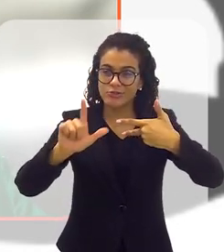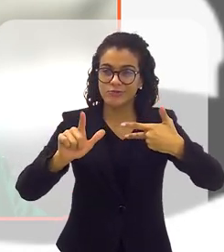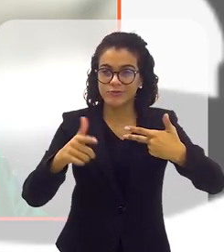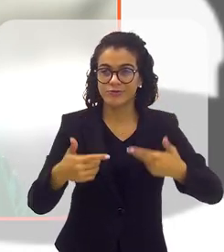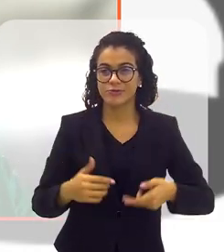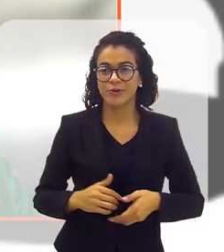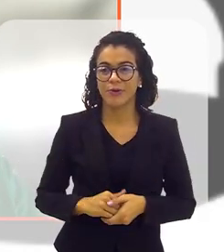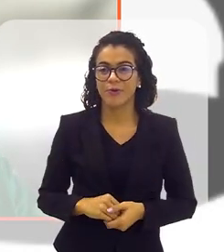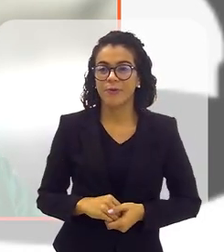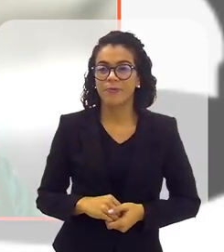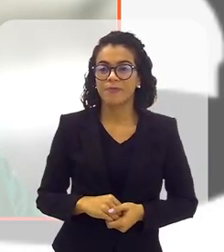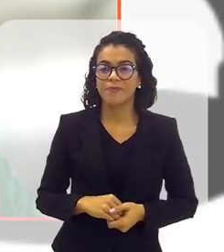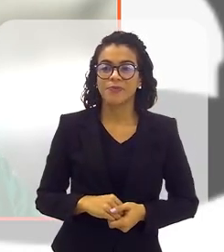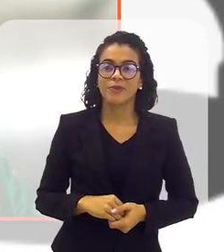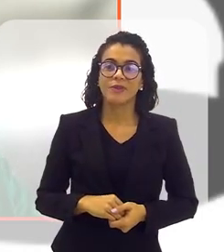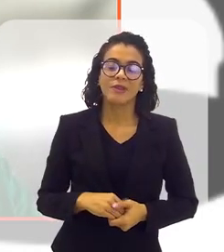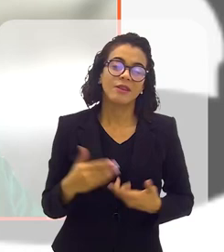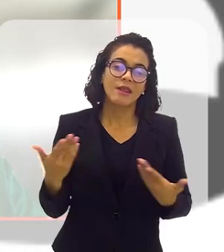nenhuma,